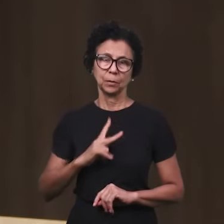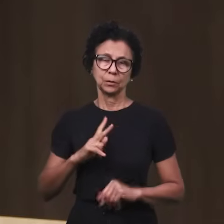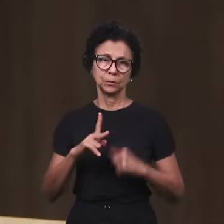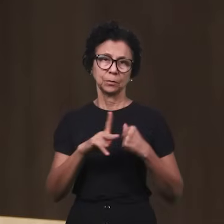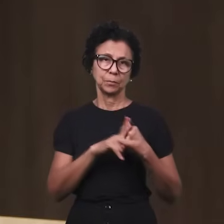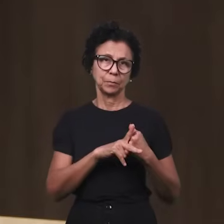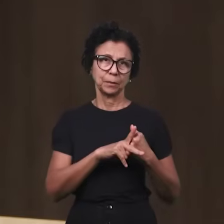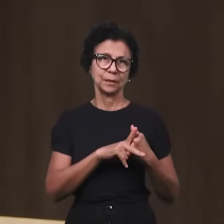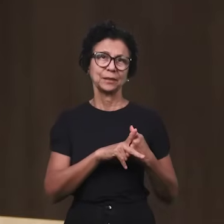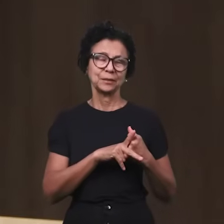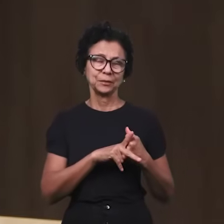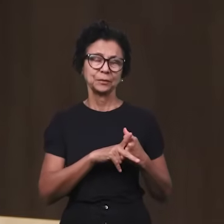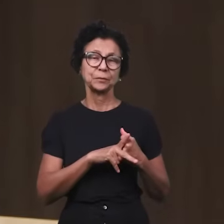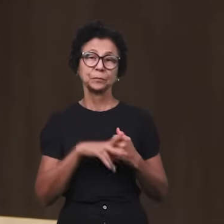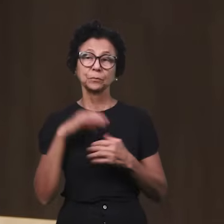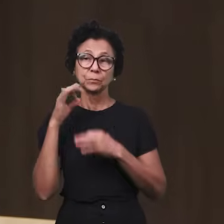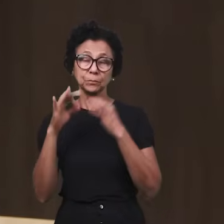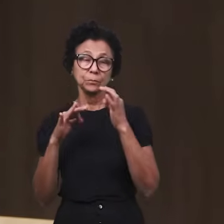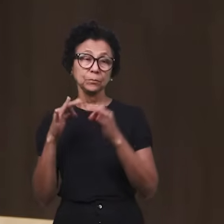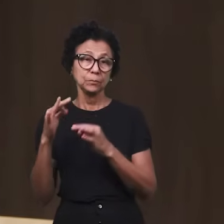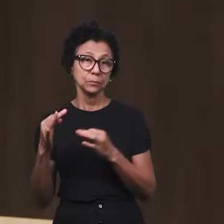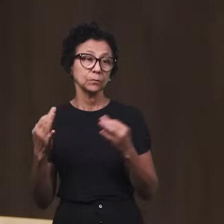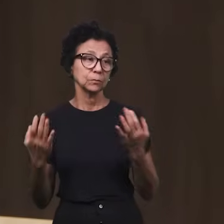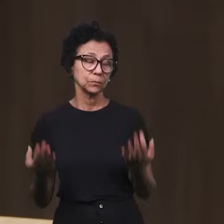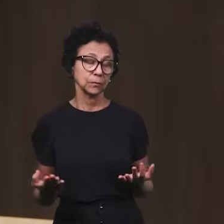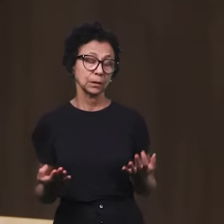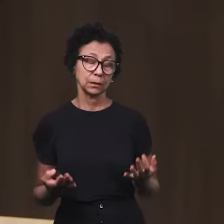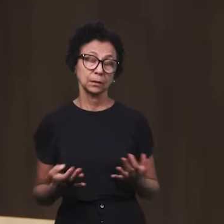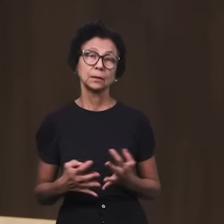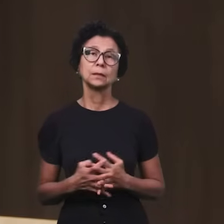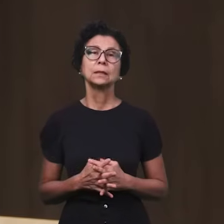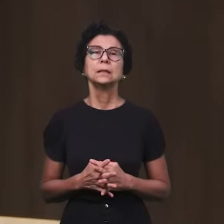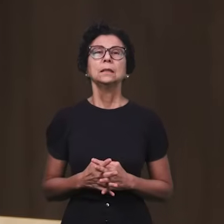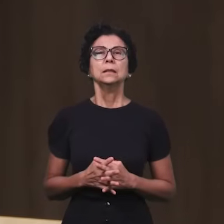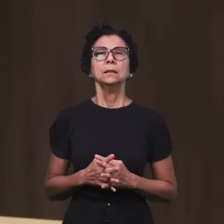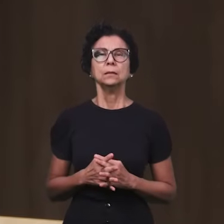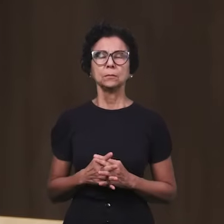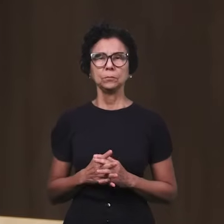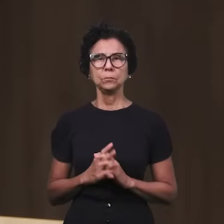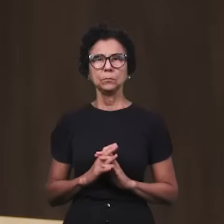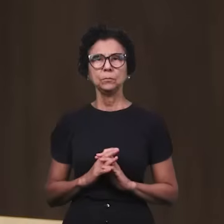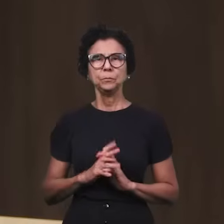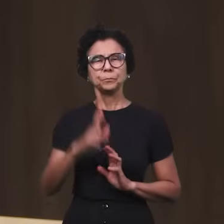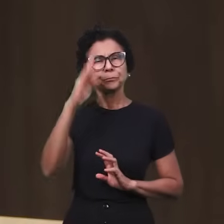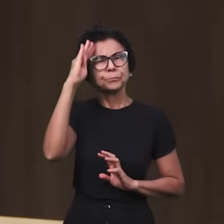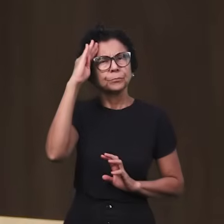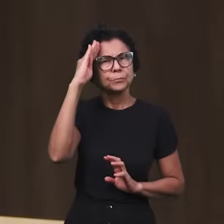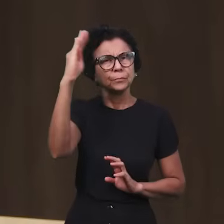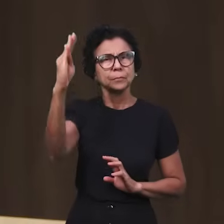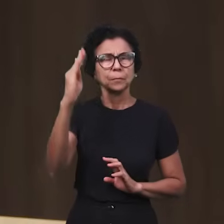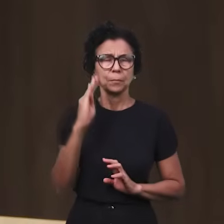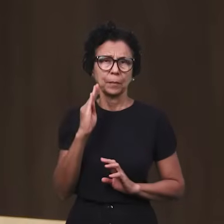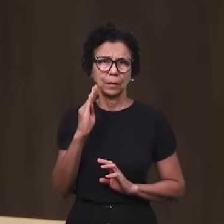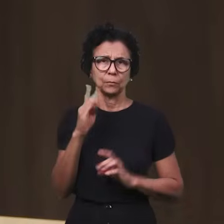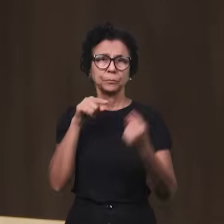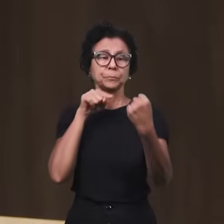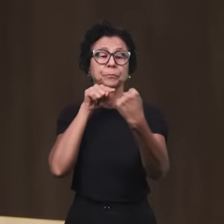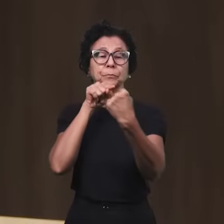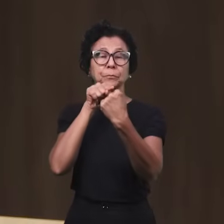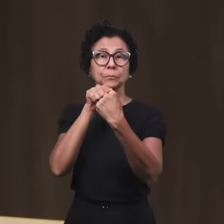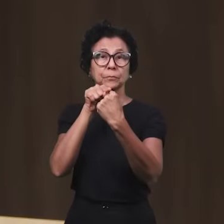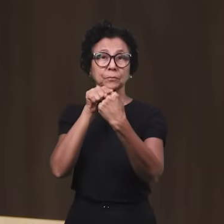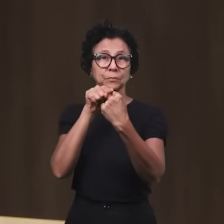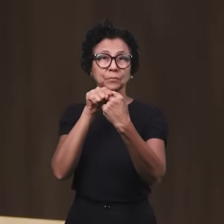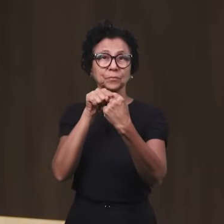fala justamente isso que a Eveline estava comentando anteriormente, né, que o nosso foco, que o nosso